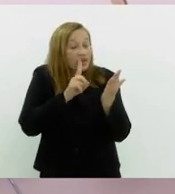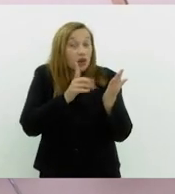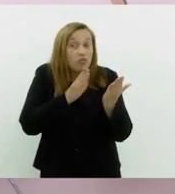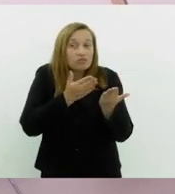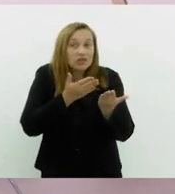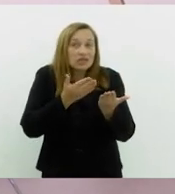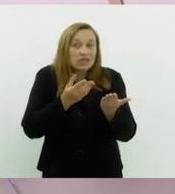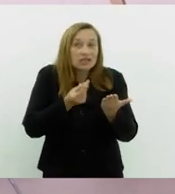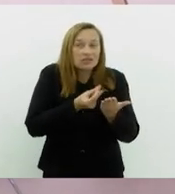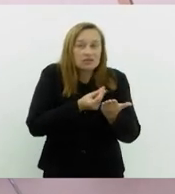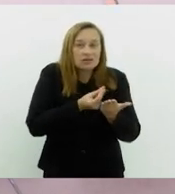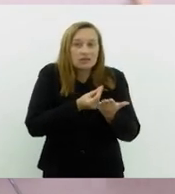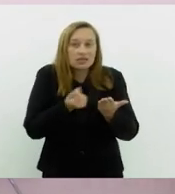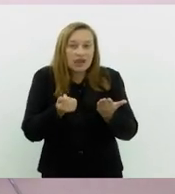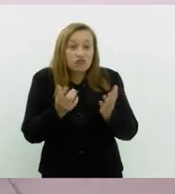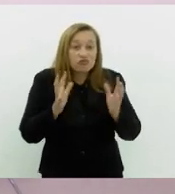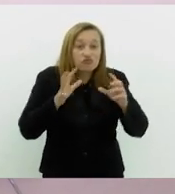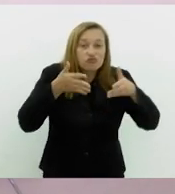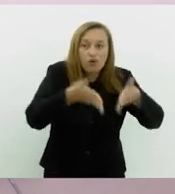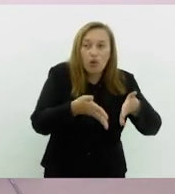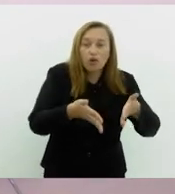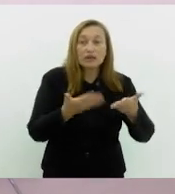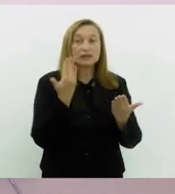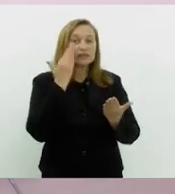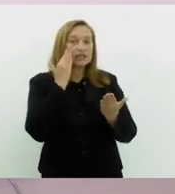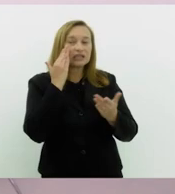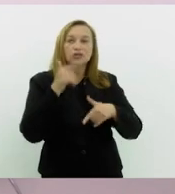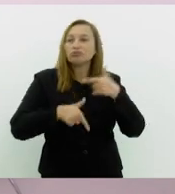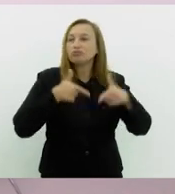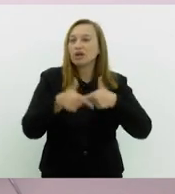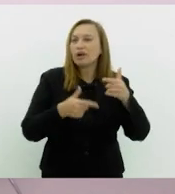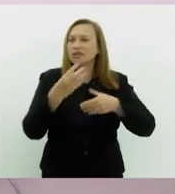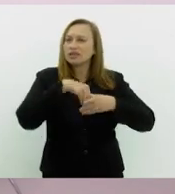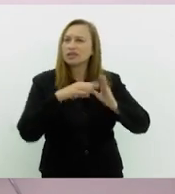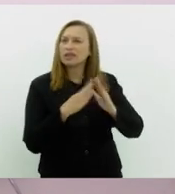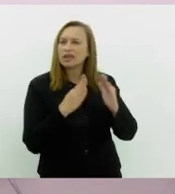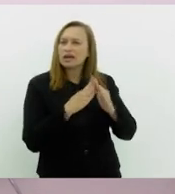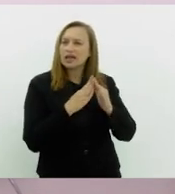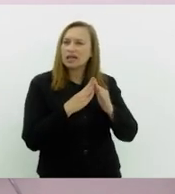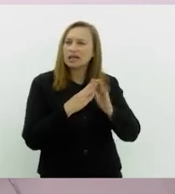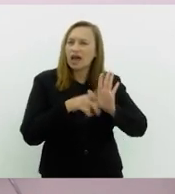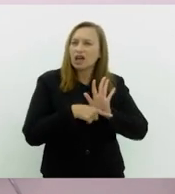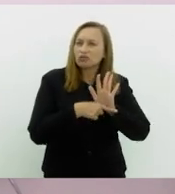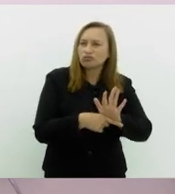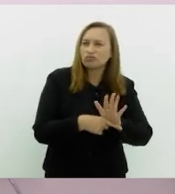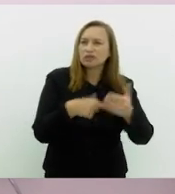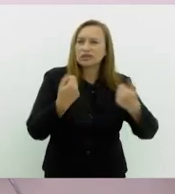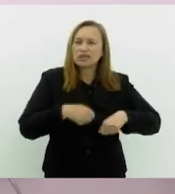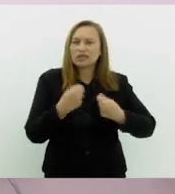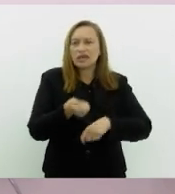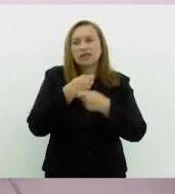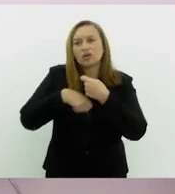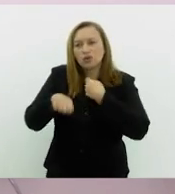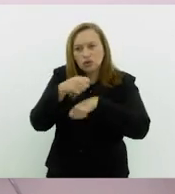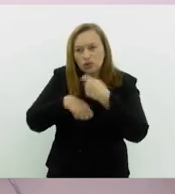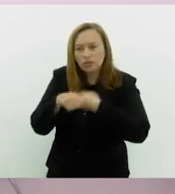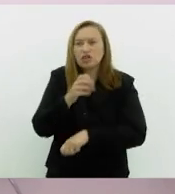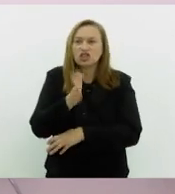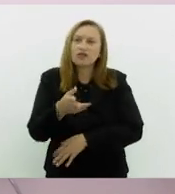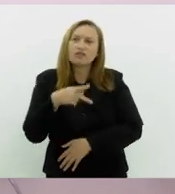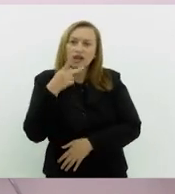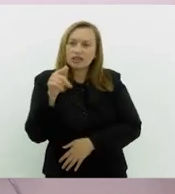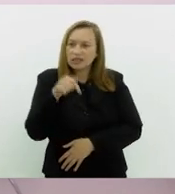meus 5 minutos. Né, a gente entende que o trabalho doméstico, né, ele, ao mesmo tempo, ele atende a uma necessidade socioeconômica, como foi já colocado